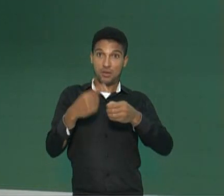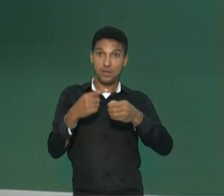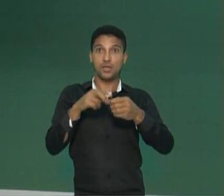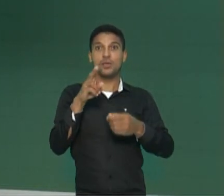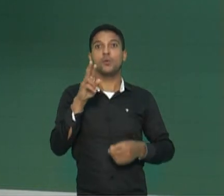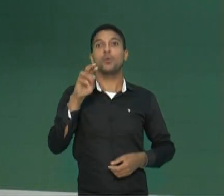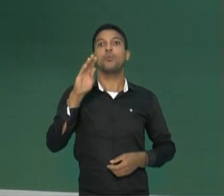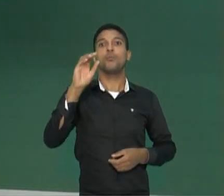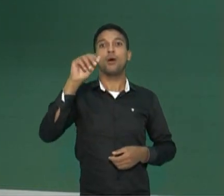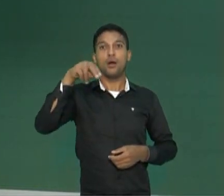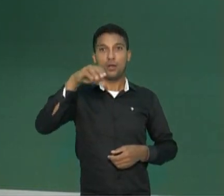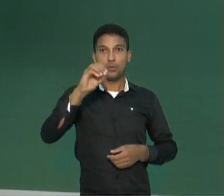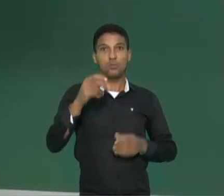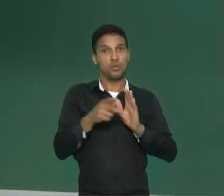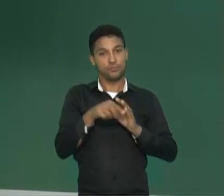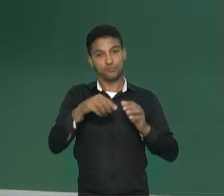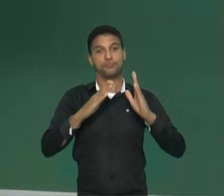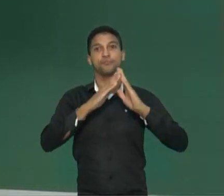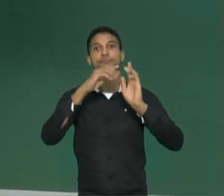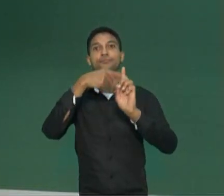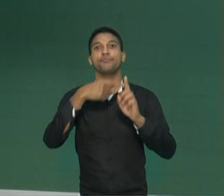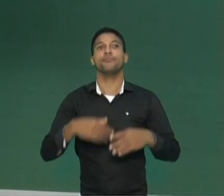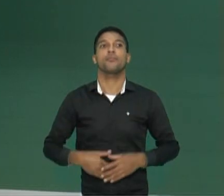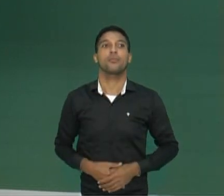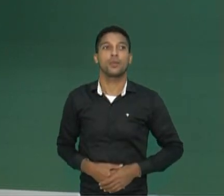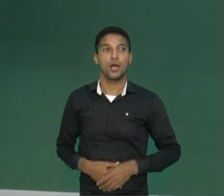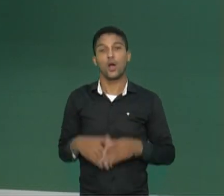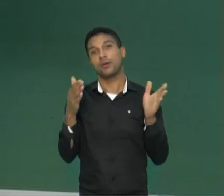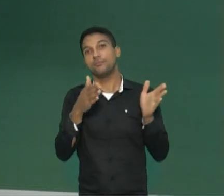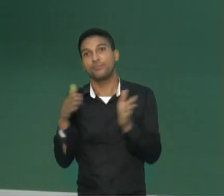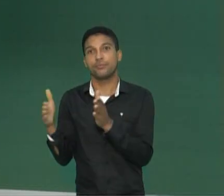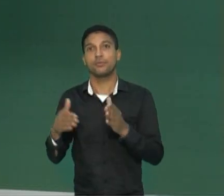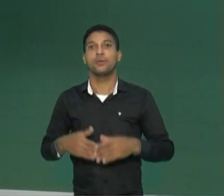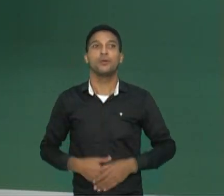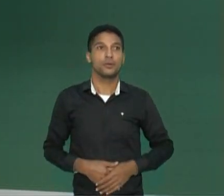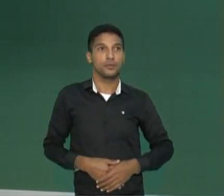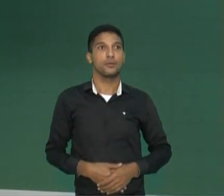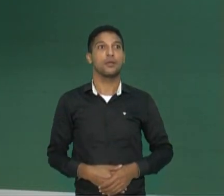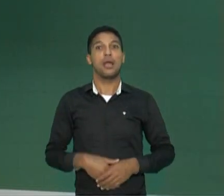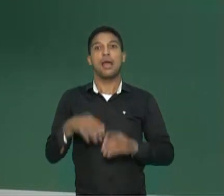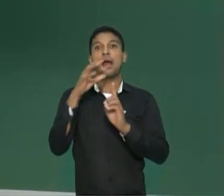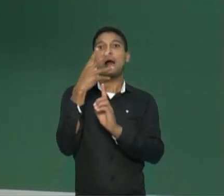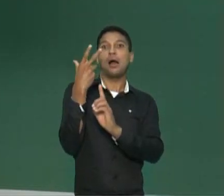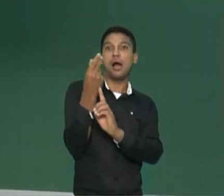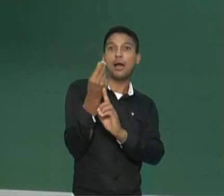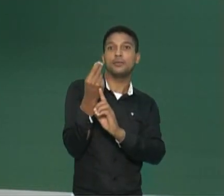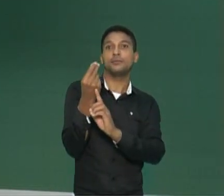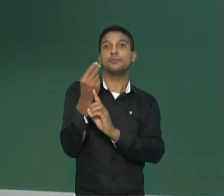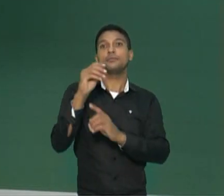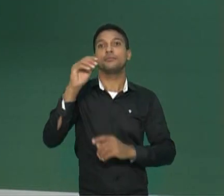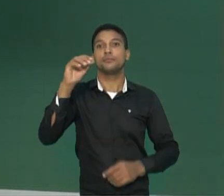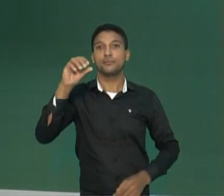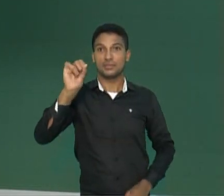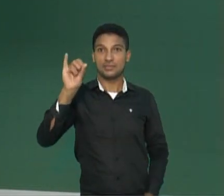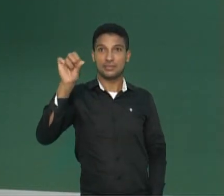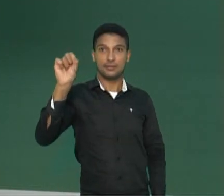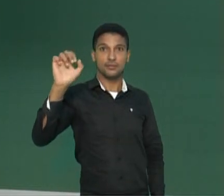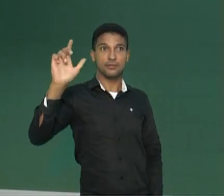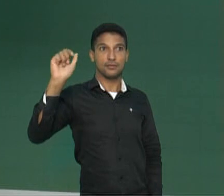Facinho. Então vamos lá. Arte islâmica, agora a gente vai finalizando a nossa revisão, lembrando da arte islâmica que começa lá